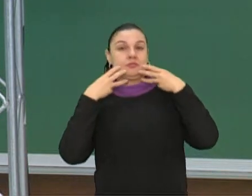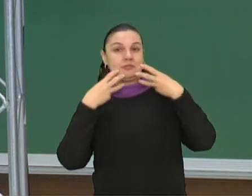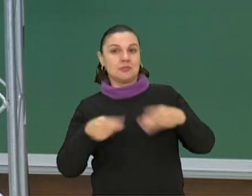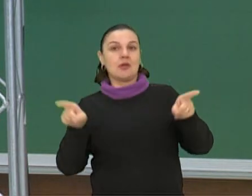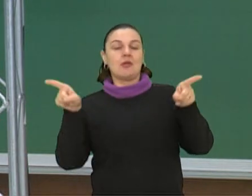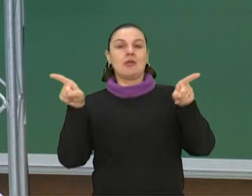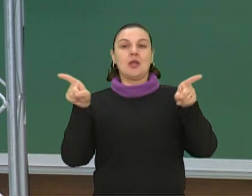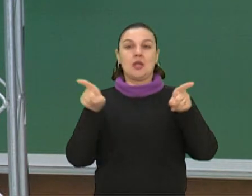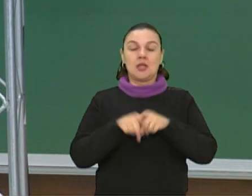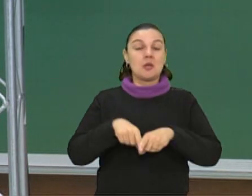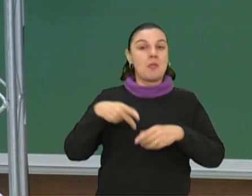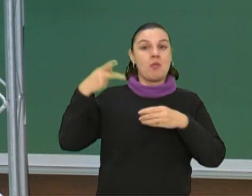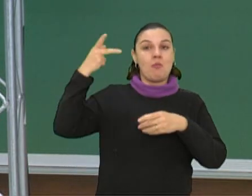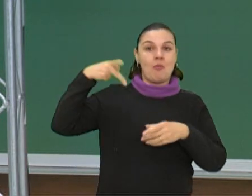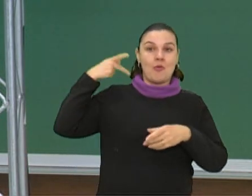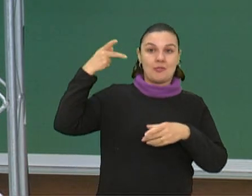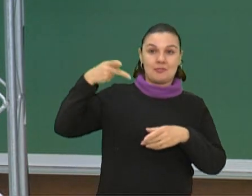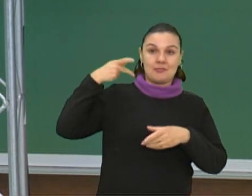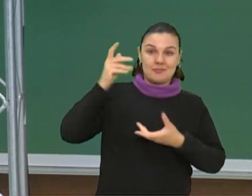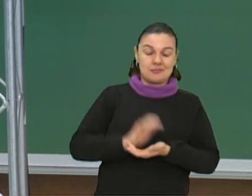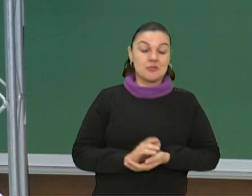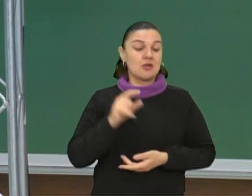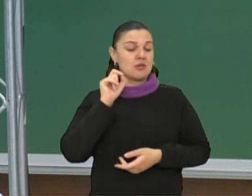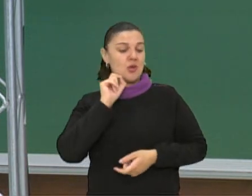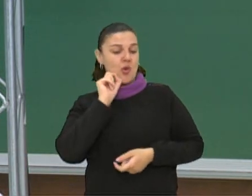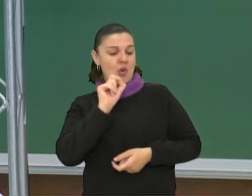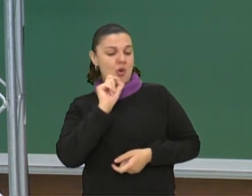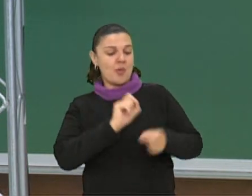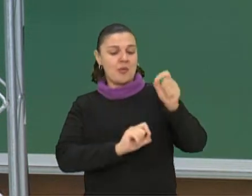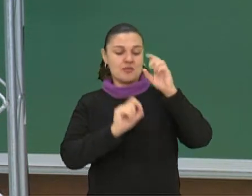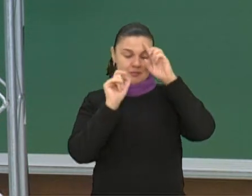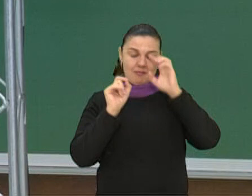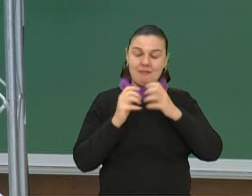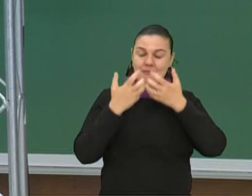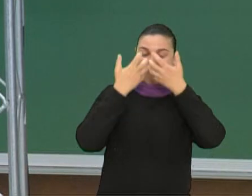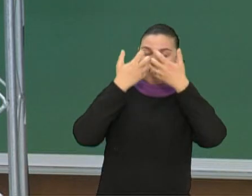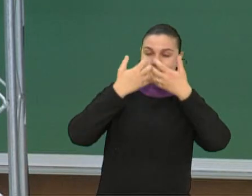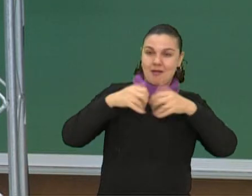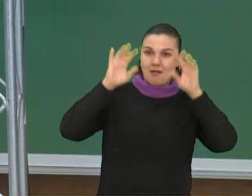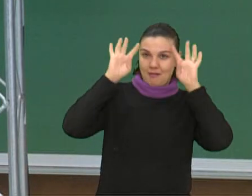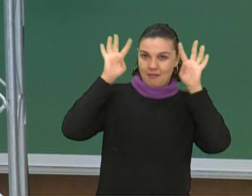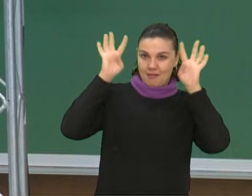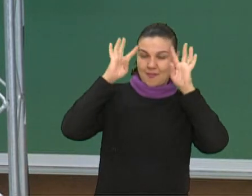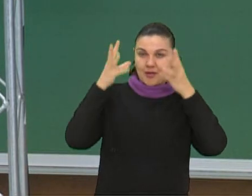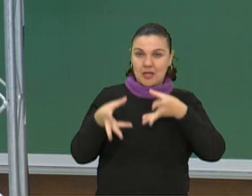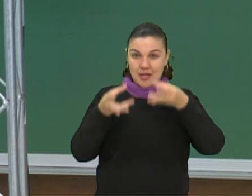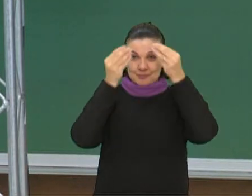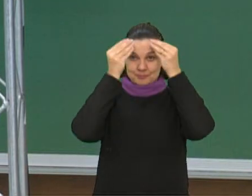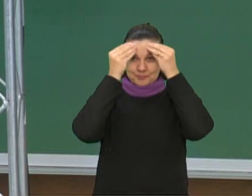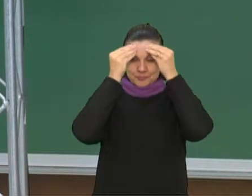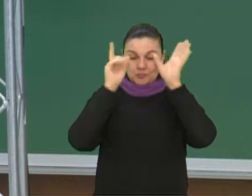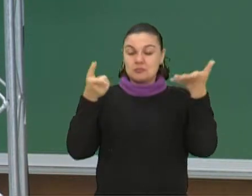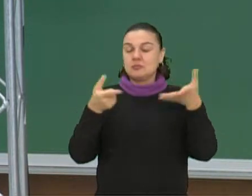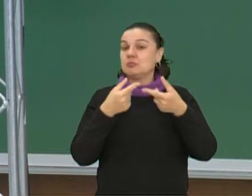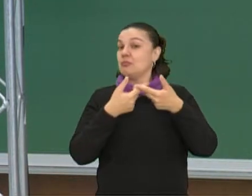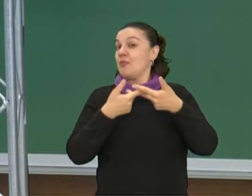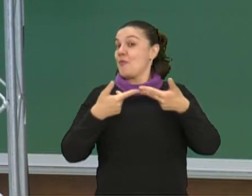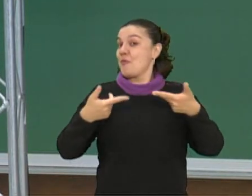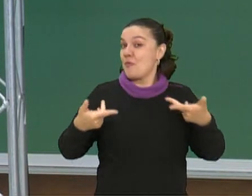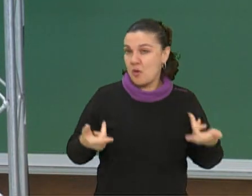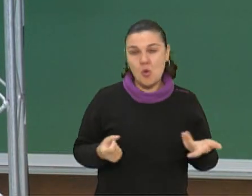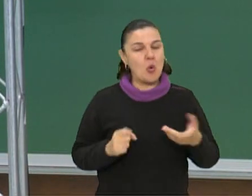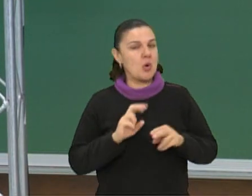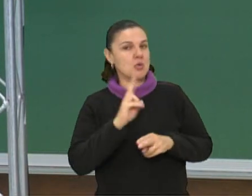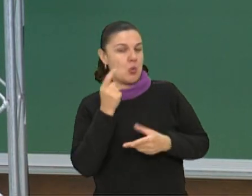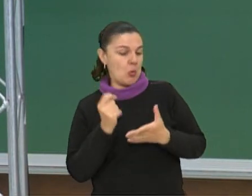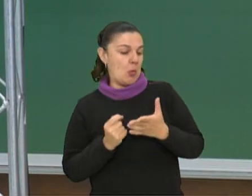e discursos políticos. E como essa criatividade nos faz aderir a uma campanha ou até mesmo a comprar